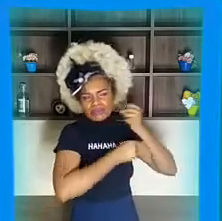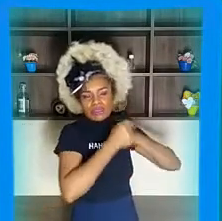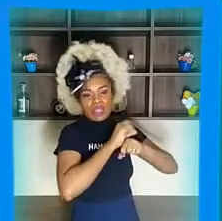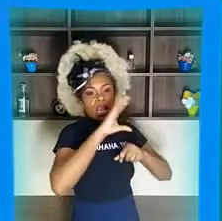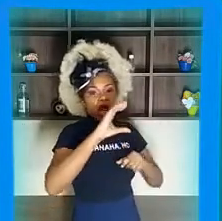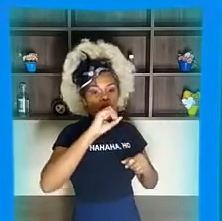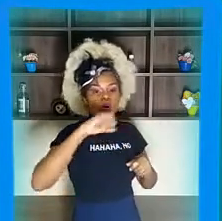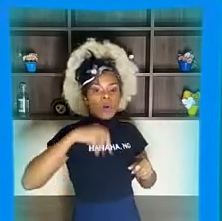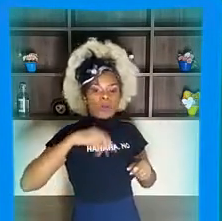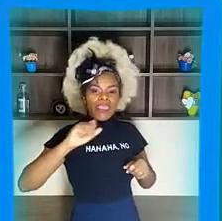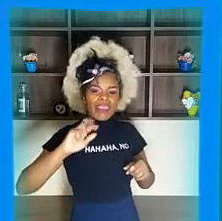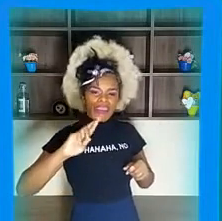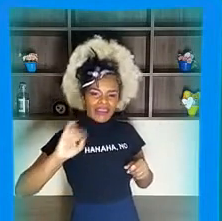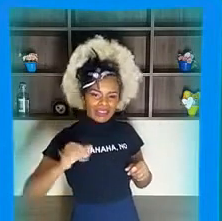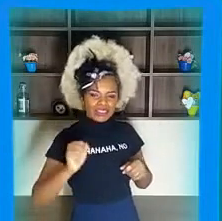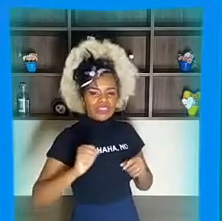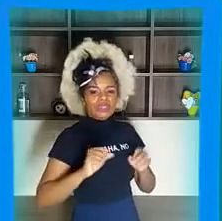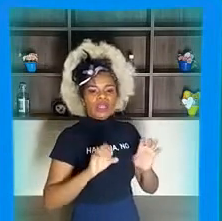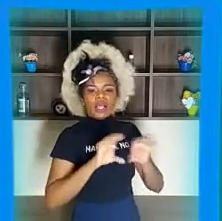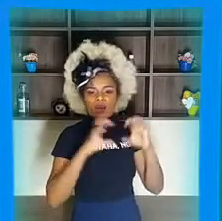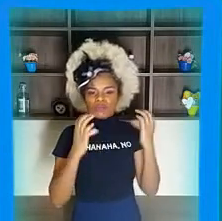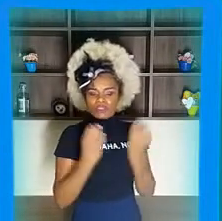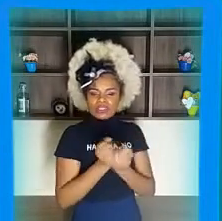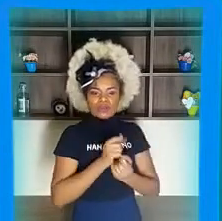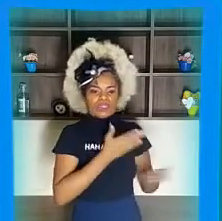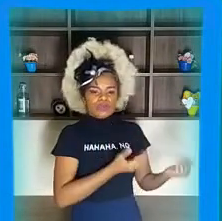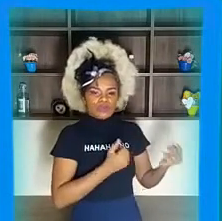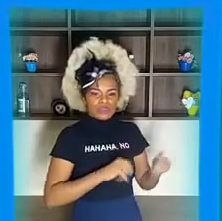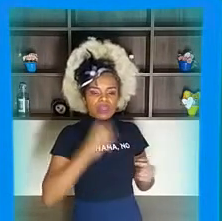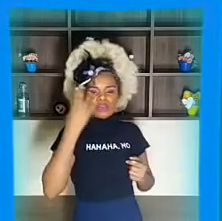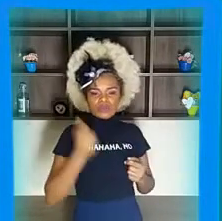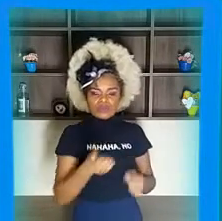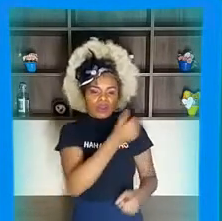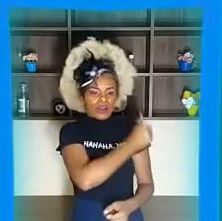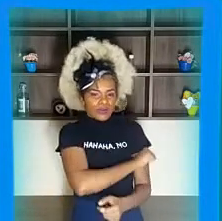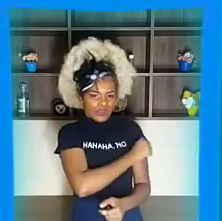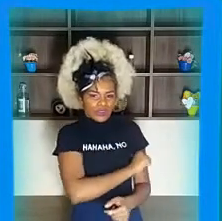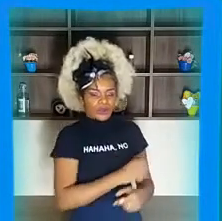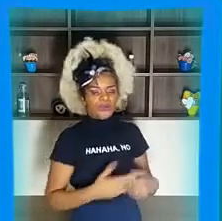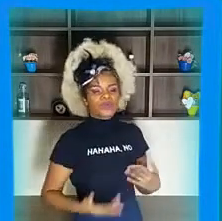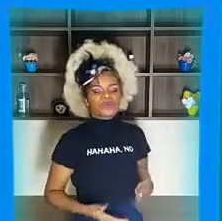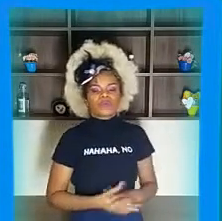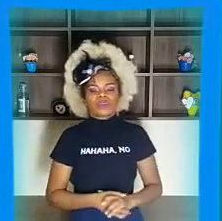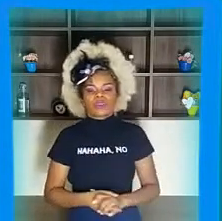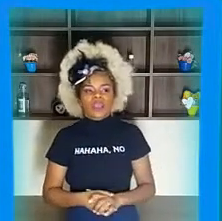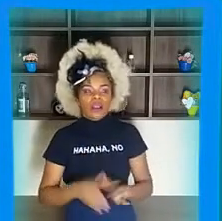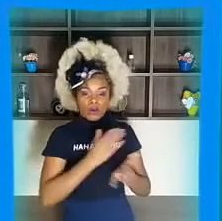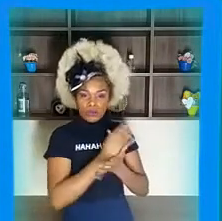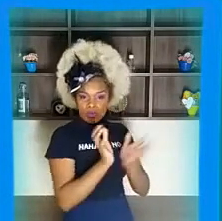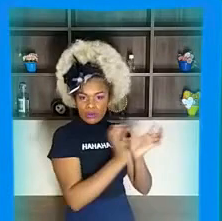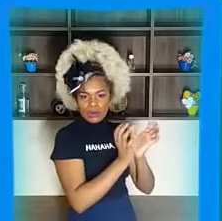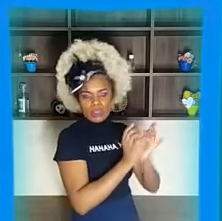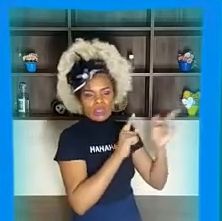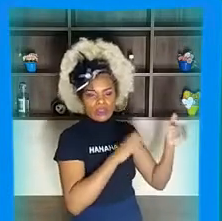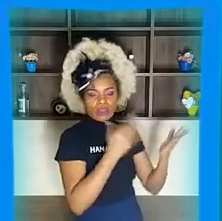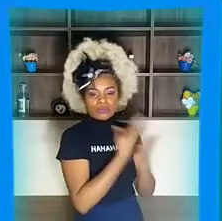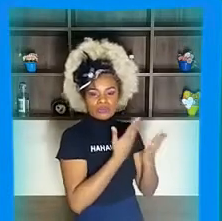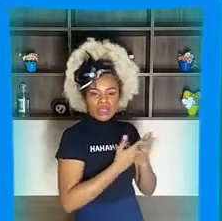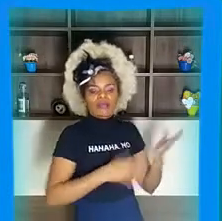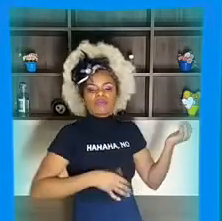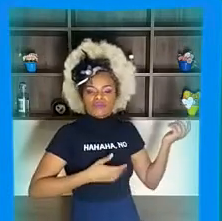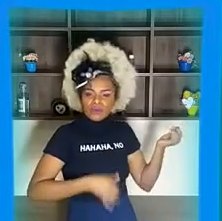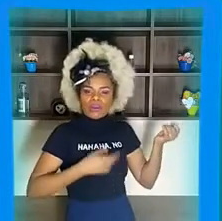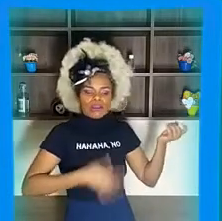da Confraternização das Mocidades Espíritas do Estado do Rio de Janeiro. Começou com a galera que estudava violão, né, e